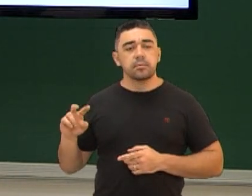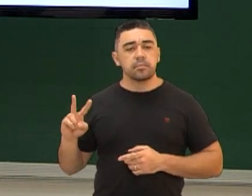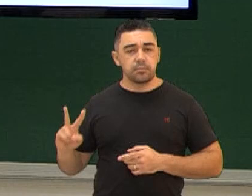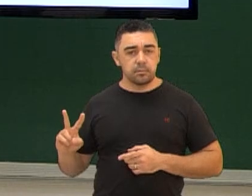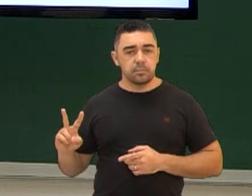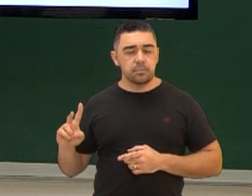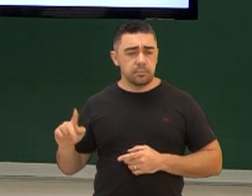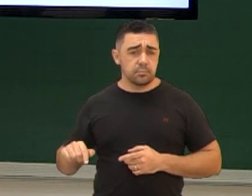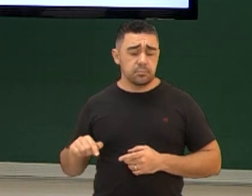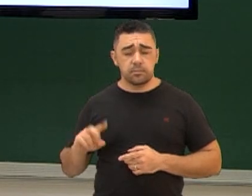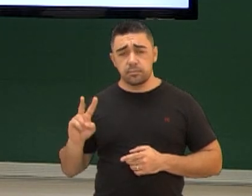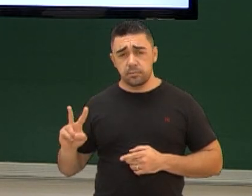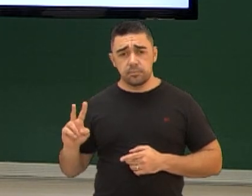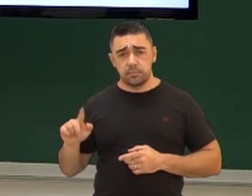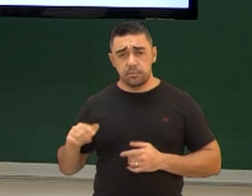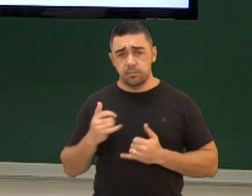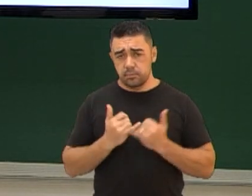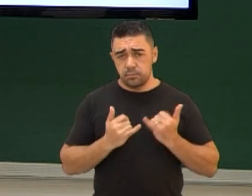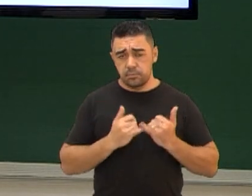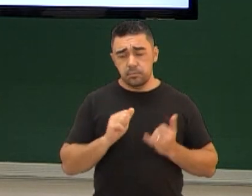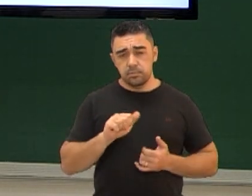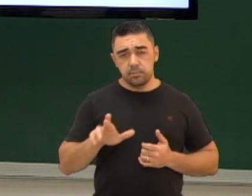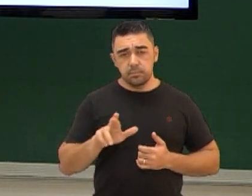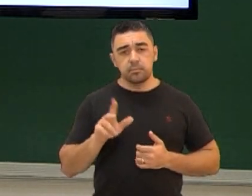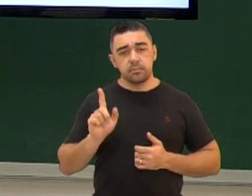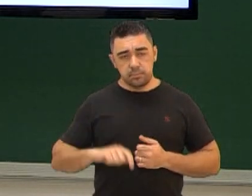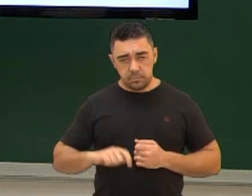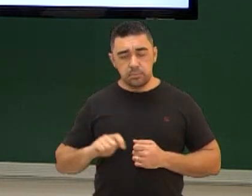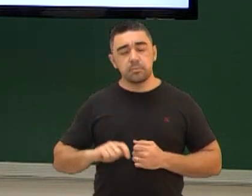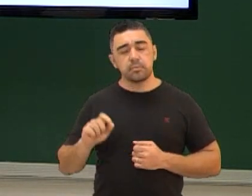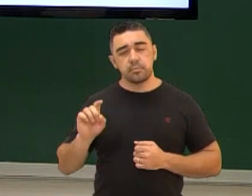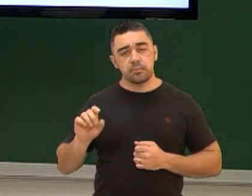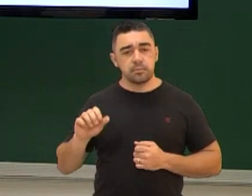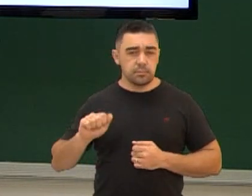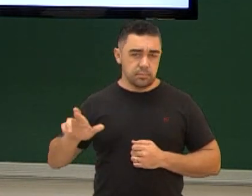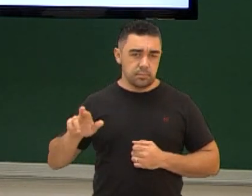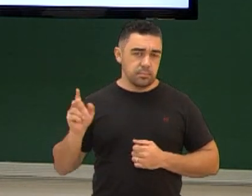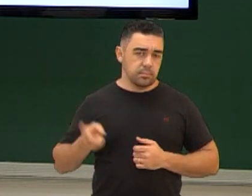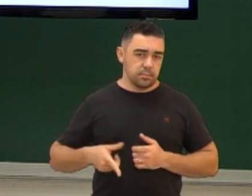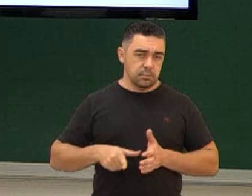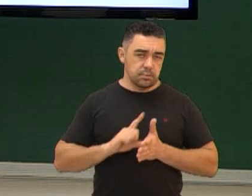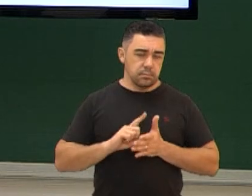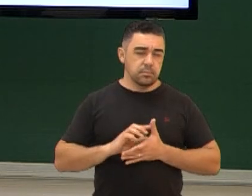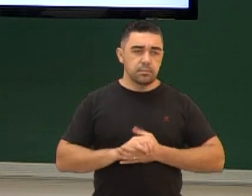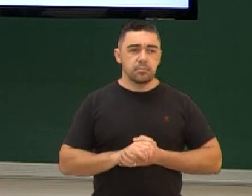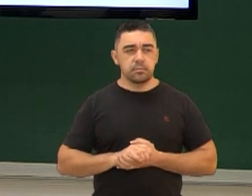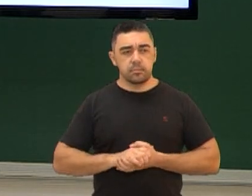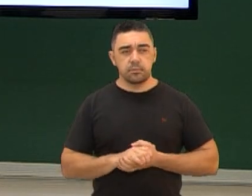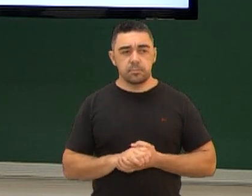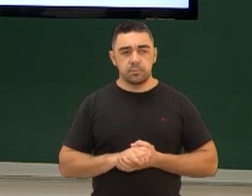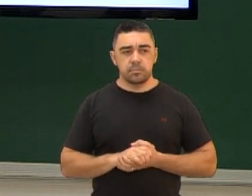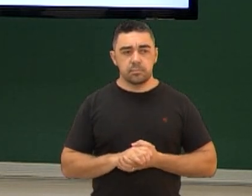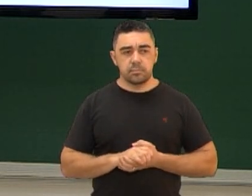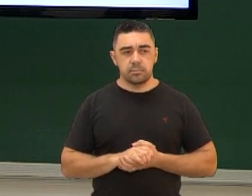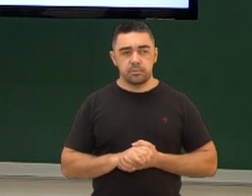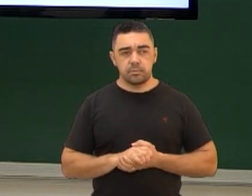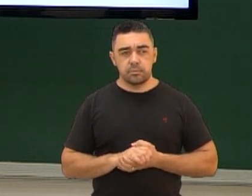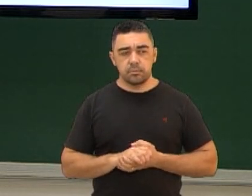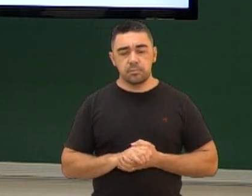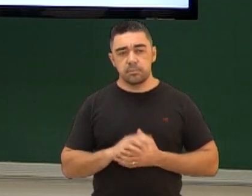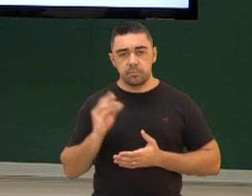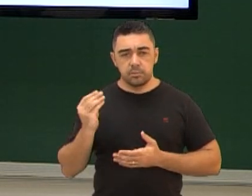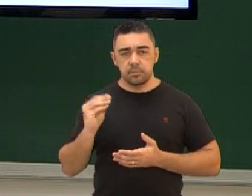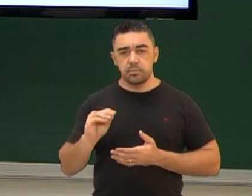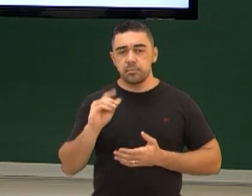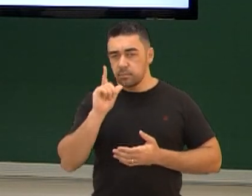Mas a do vácuo é aproximadamente igual a do ar. Então eu posso deixar a do ar que estava anteriormente. E colocar a